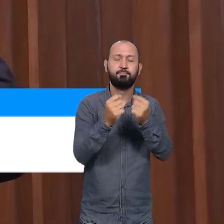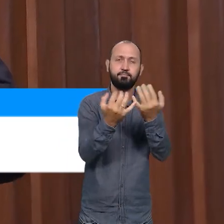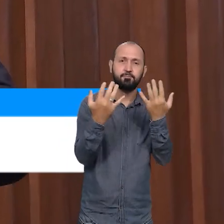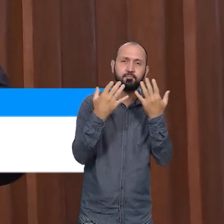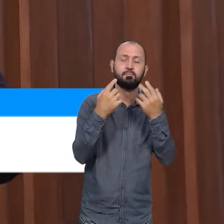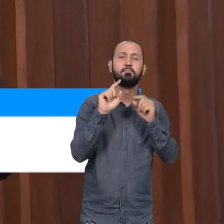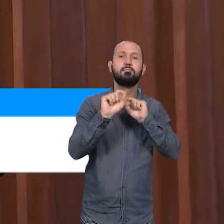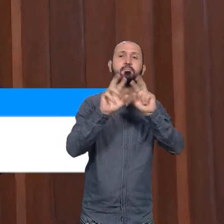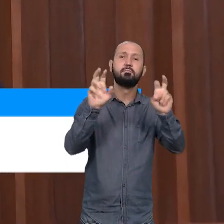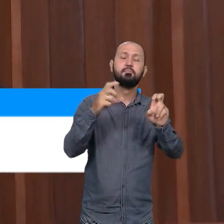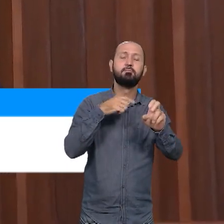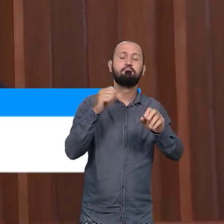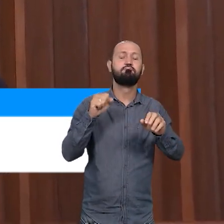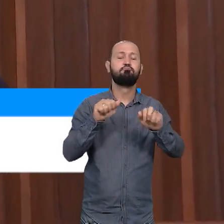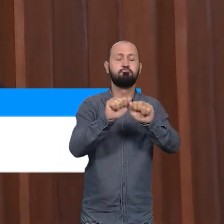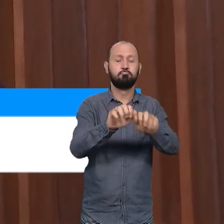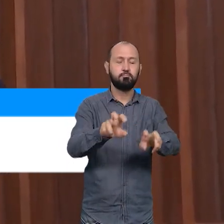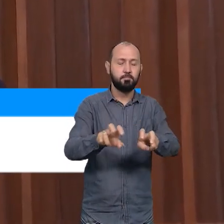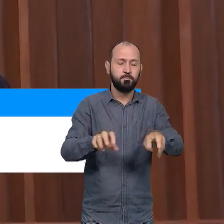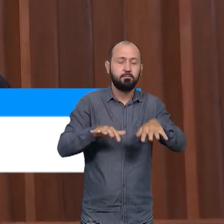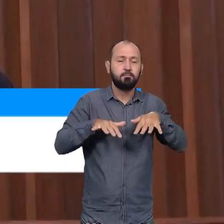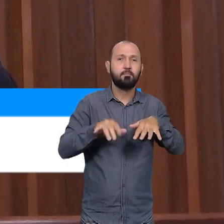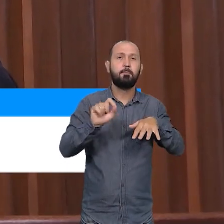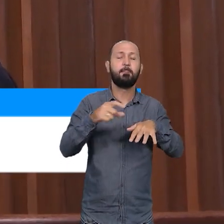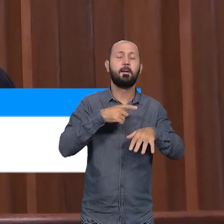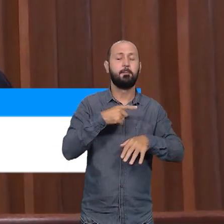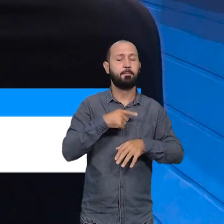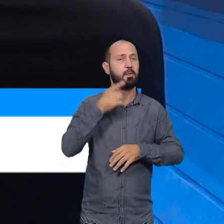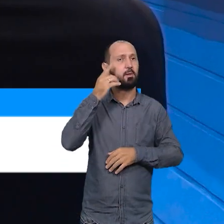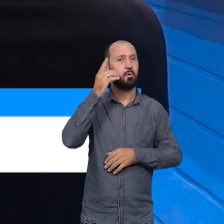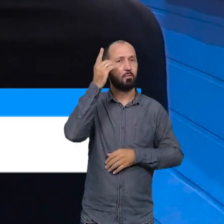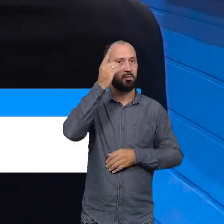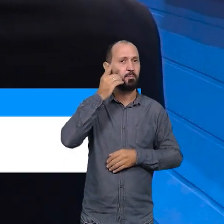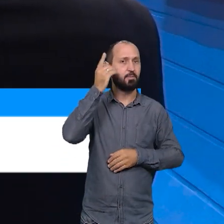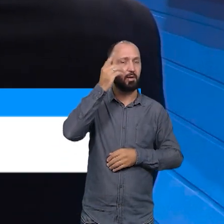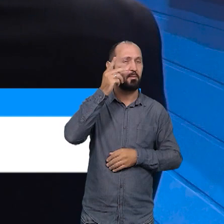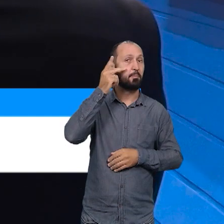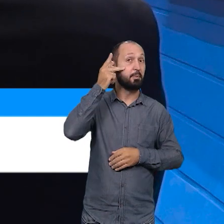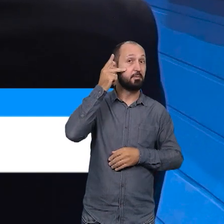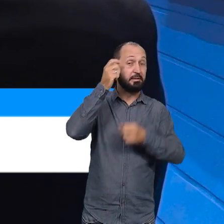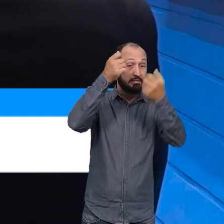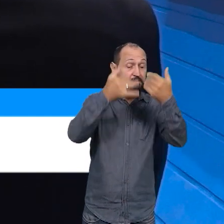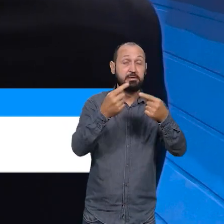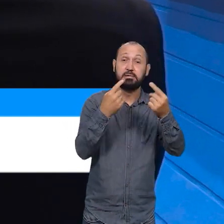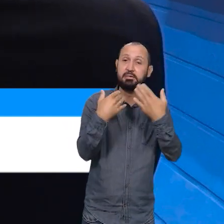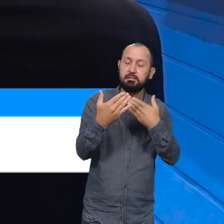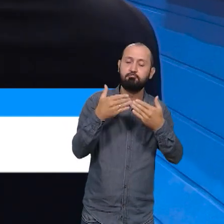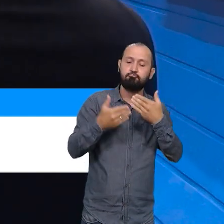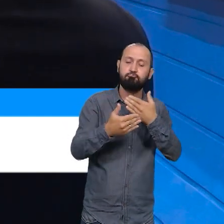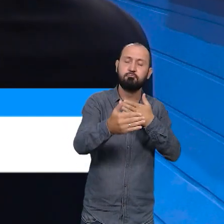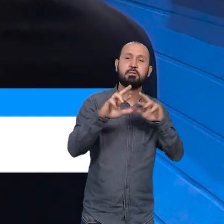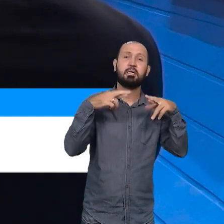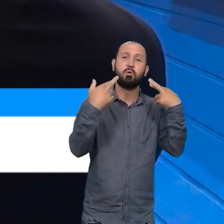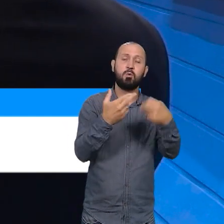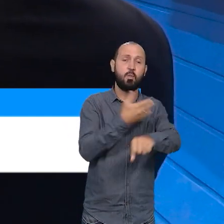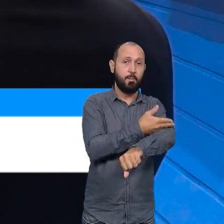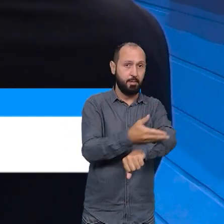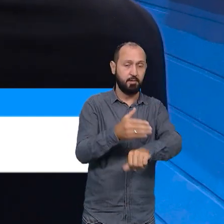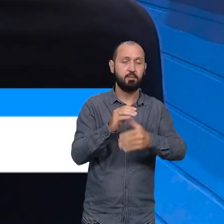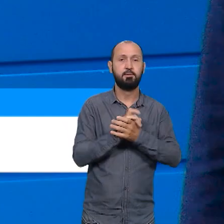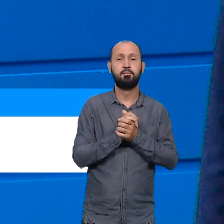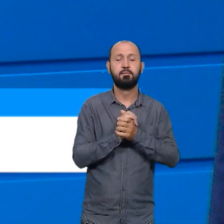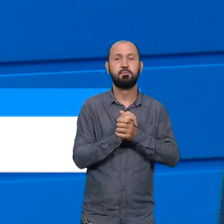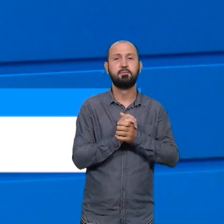monoculturas, foi levado ao plenário pelo deputado Pedro Kemp, do PT. Os parlamentares debateram sobre o tema durante sessão